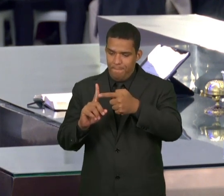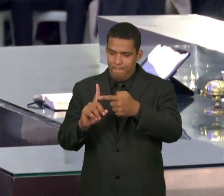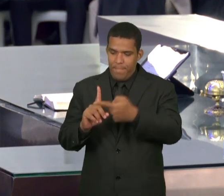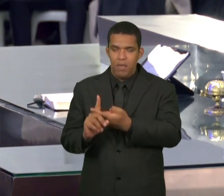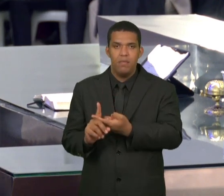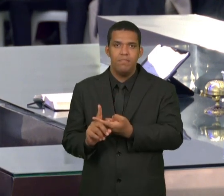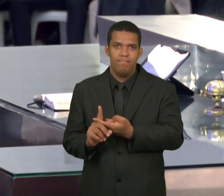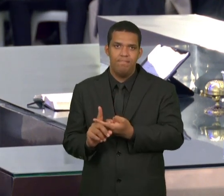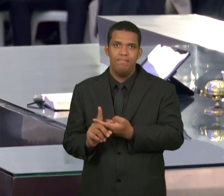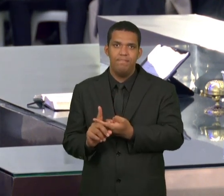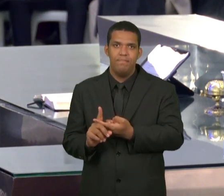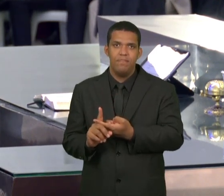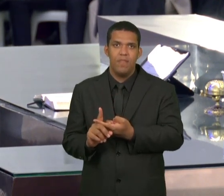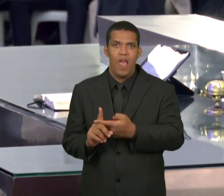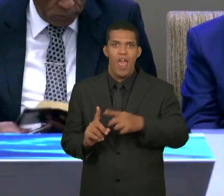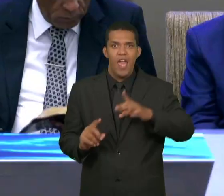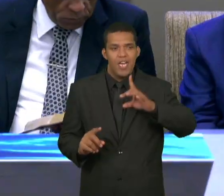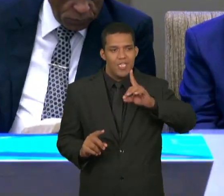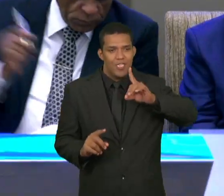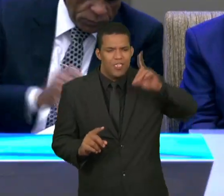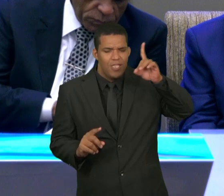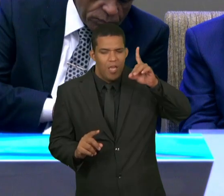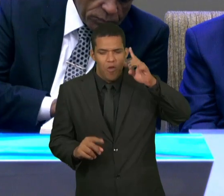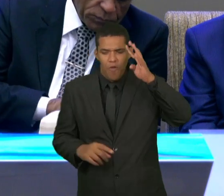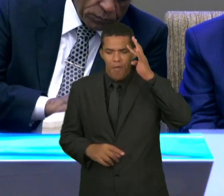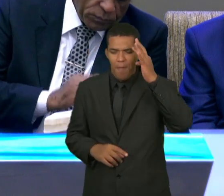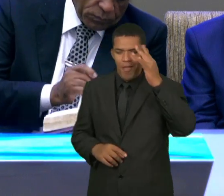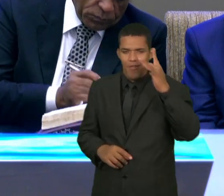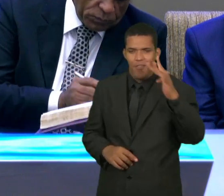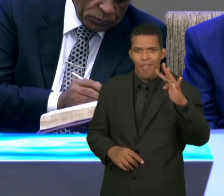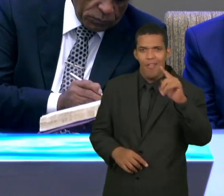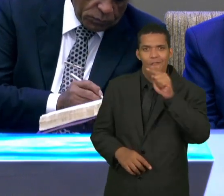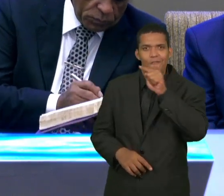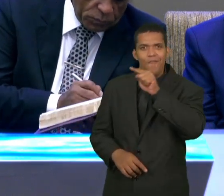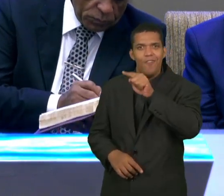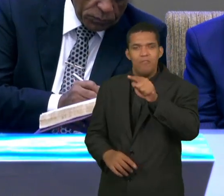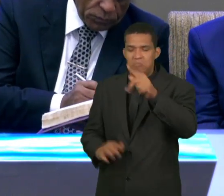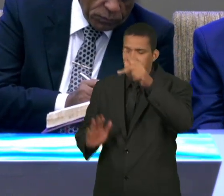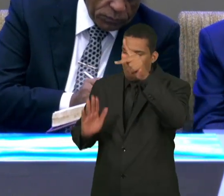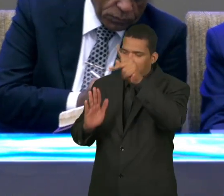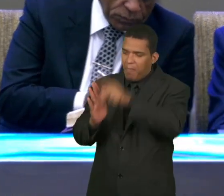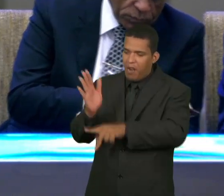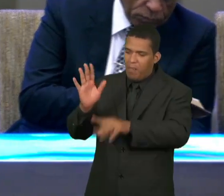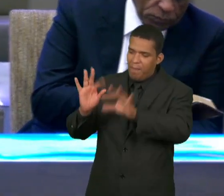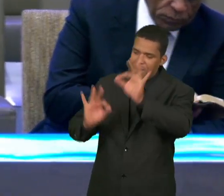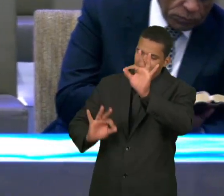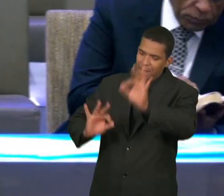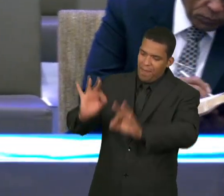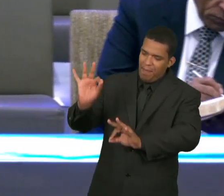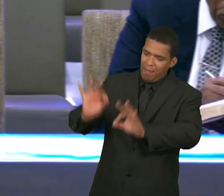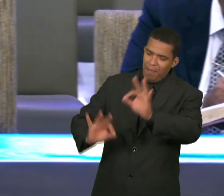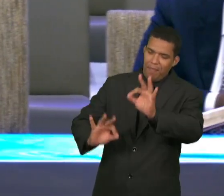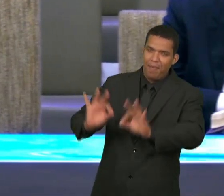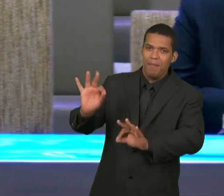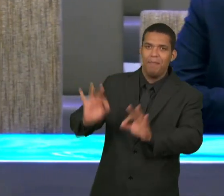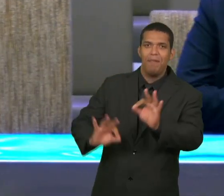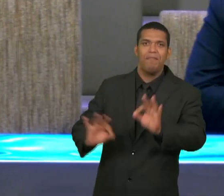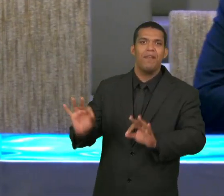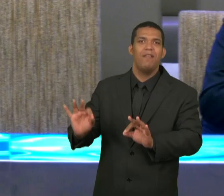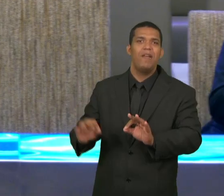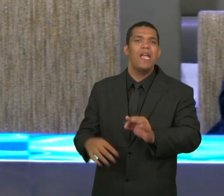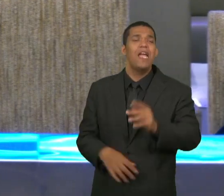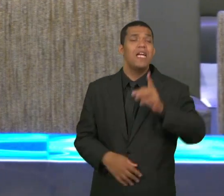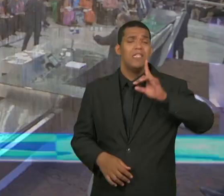encontraram, Deus já começou a pensar em você. E melhor ainda, Deus já sabia